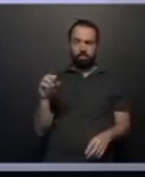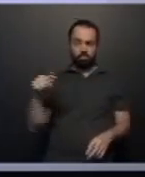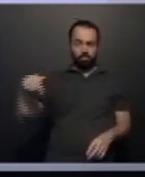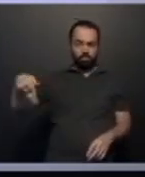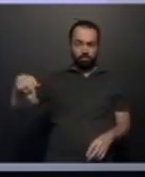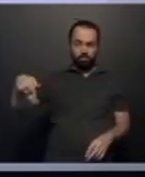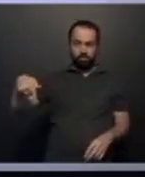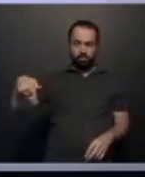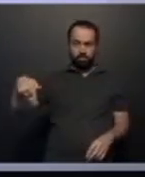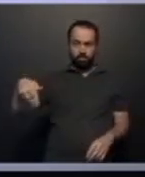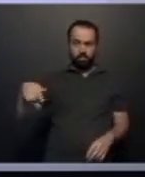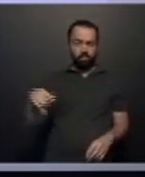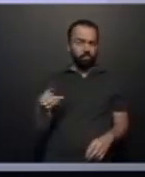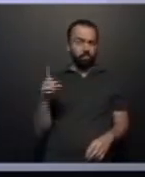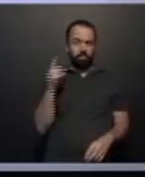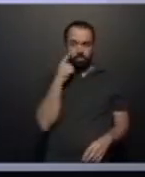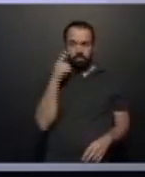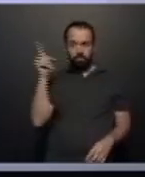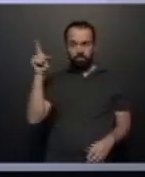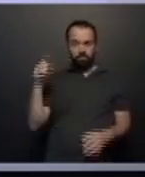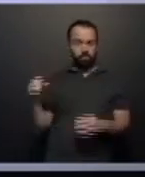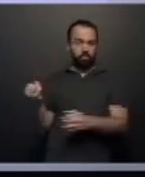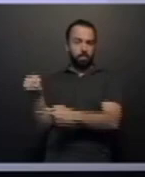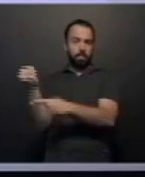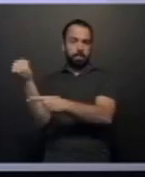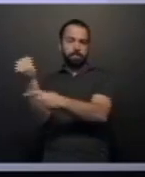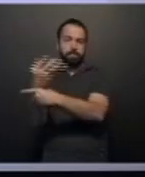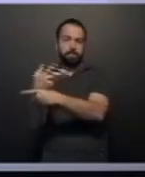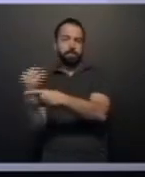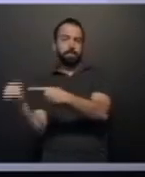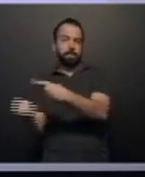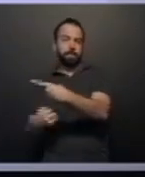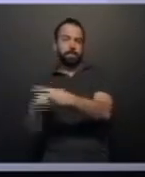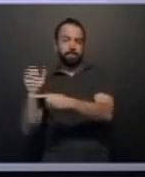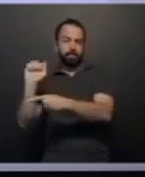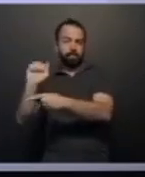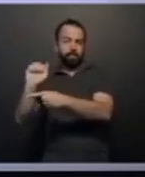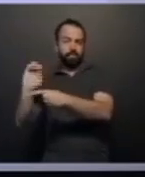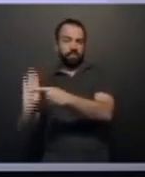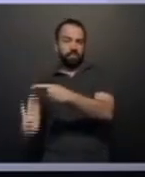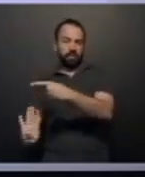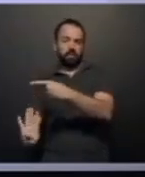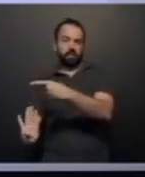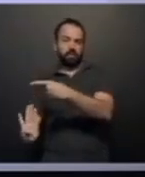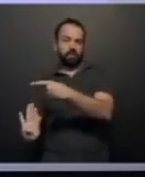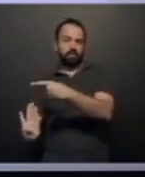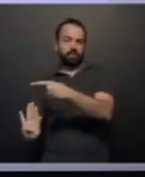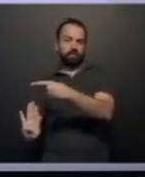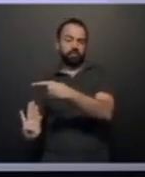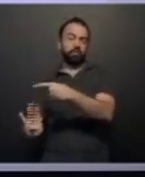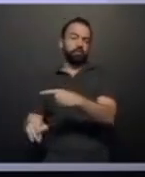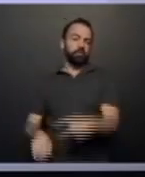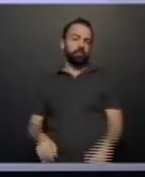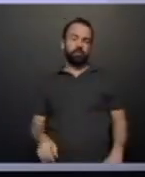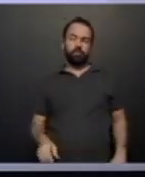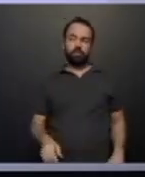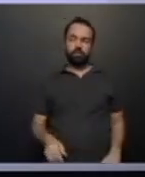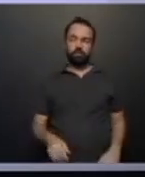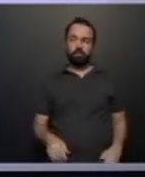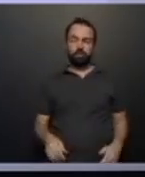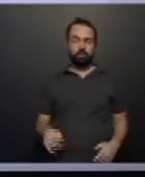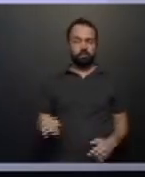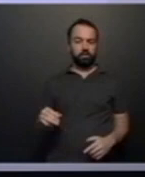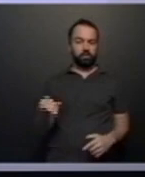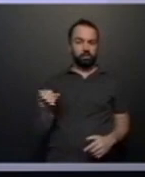racionais. Observem aqui a fração, ó, A sobre B. Né? Eles podem ser representados por meio de uma fração.